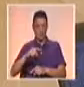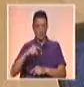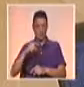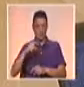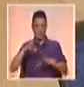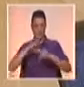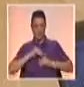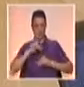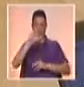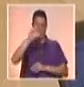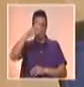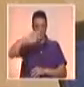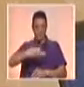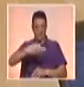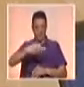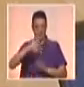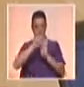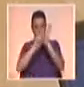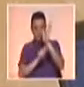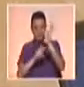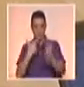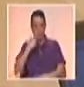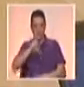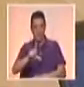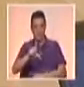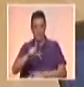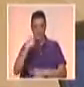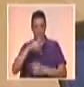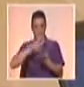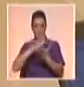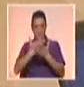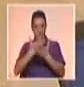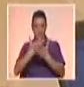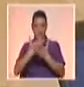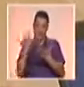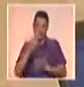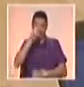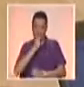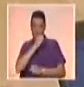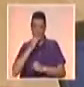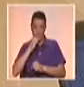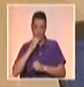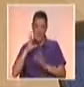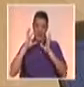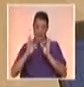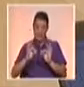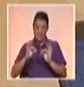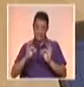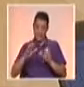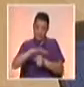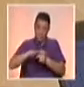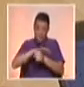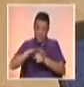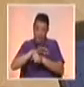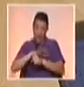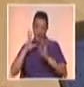da aceitação da língua gestual como pleno estatuto de uma língua, não é? E esta é uma forma, o intérprete acaba por sofrer, uhum, um bocadinho esse... Isso,